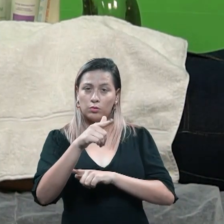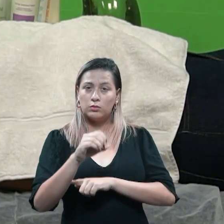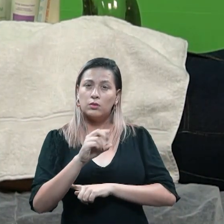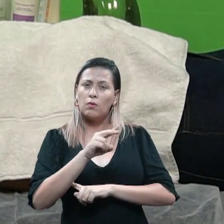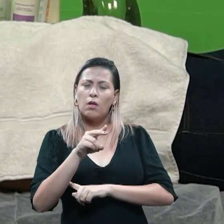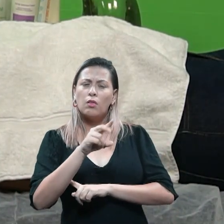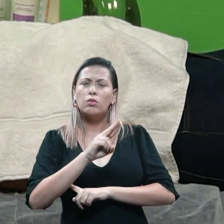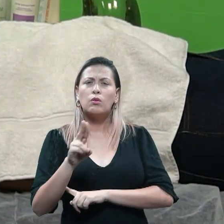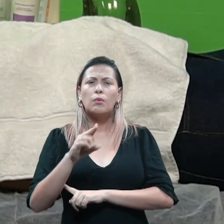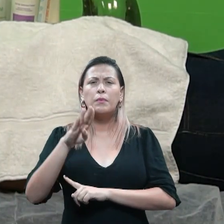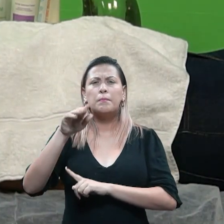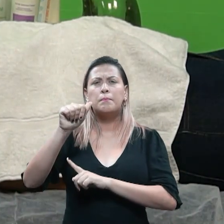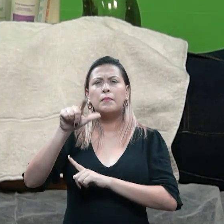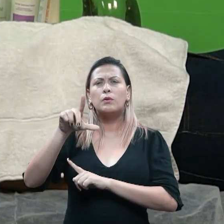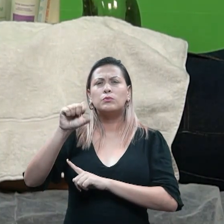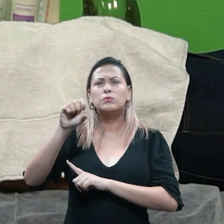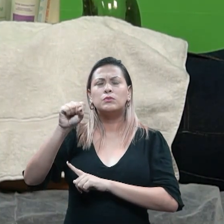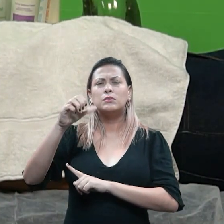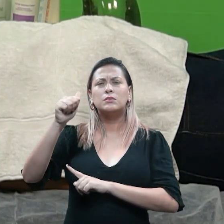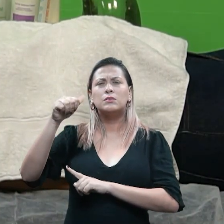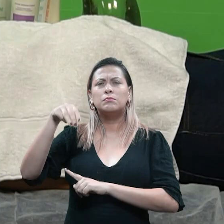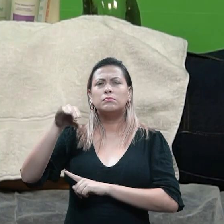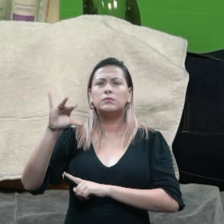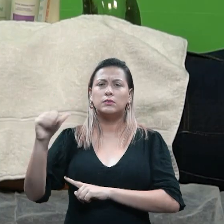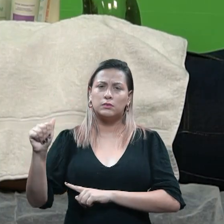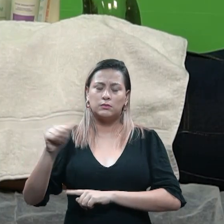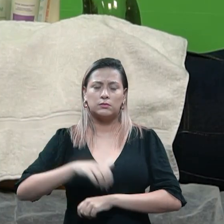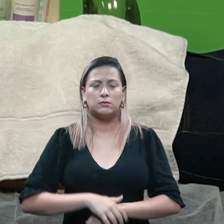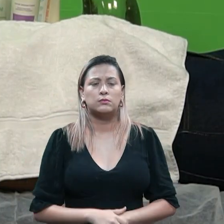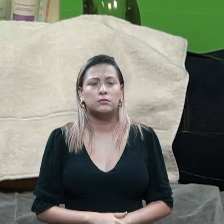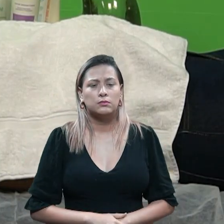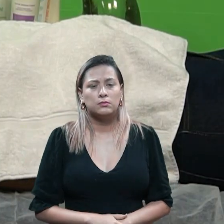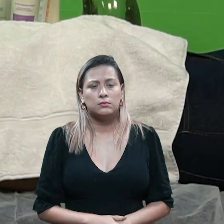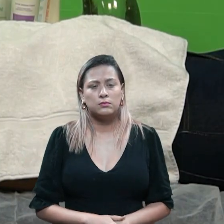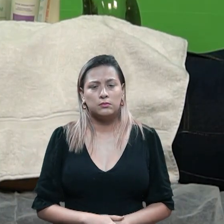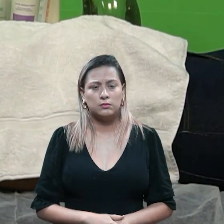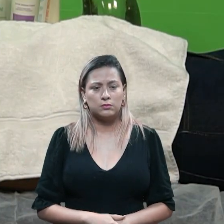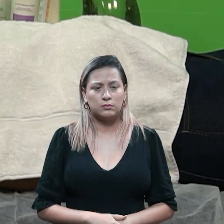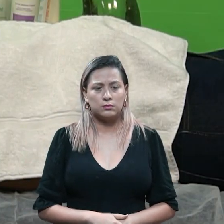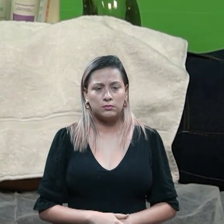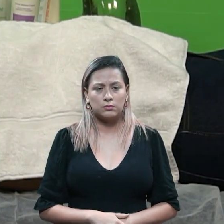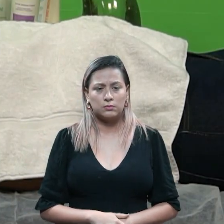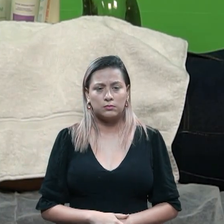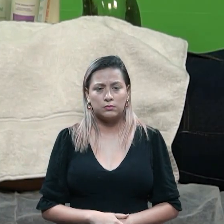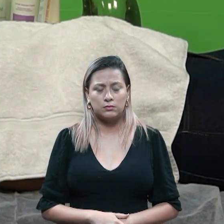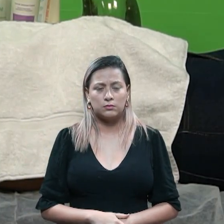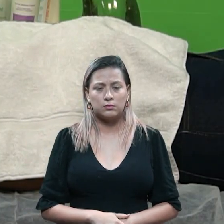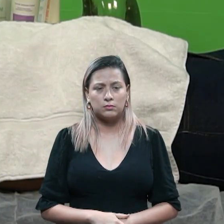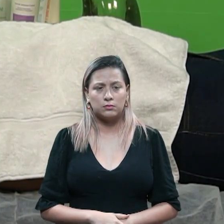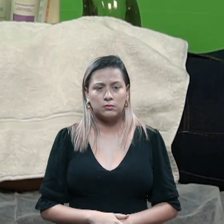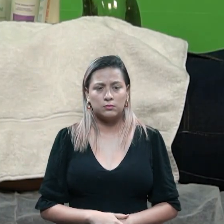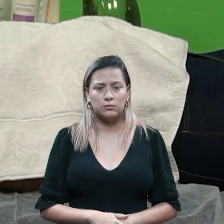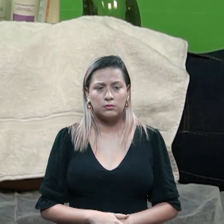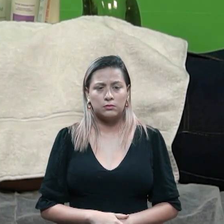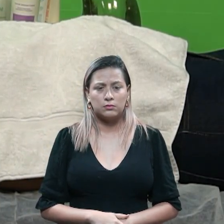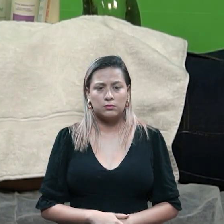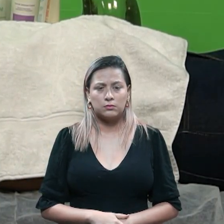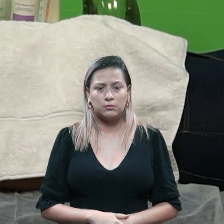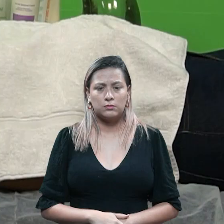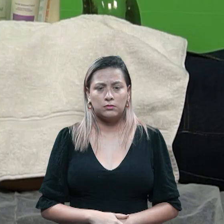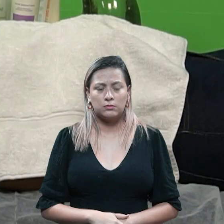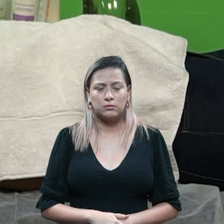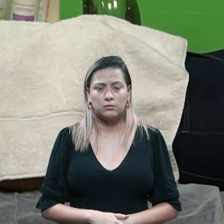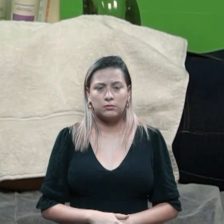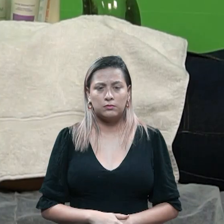utilizar uma loção balsâmica, certo? Purificante. Aí, olha, eu vou promover uma nuvem no